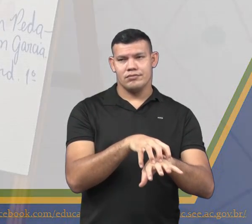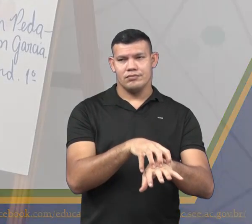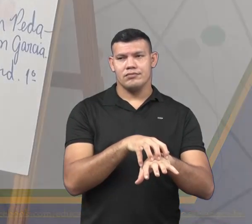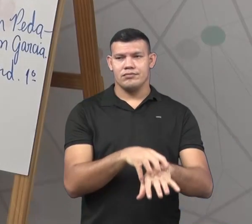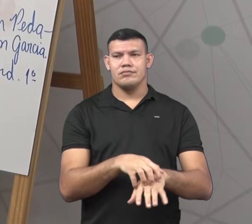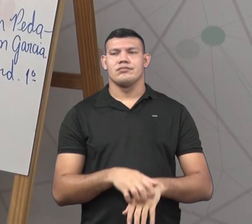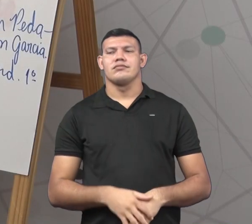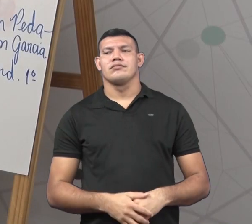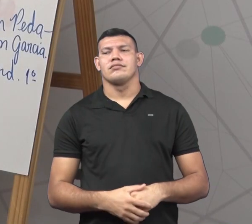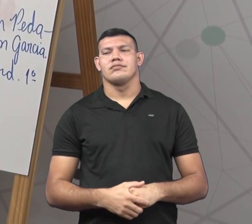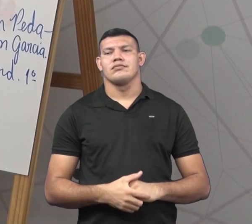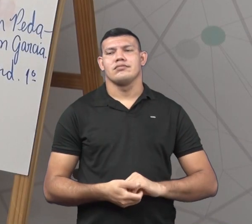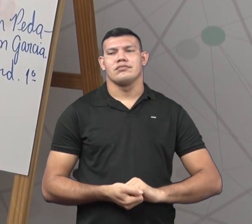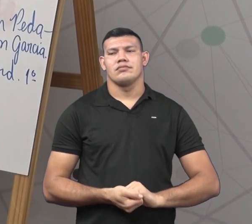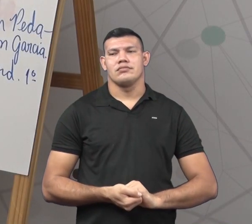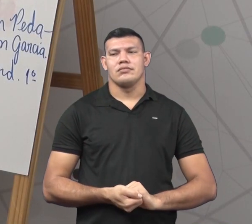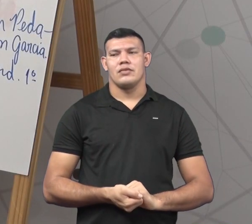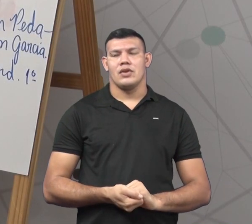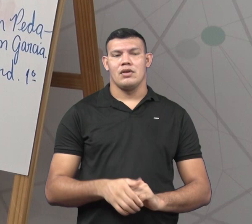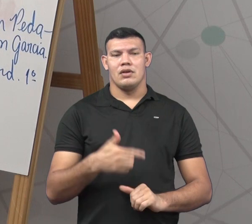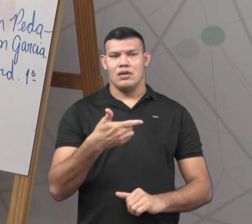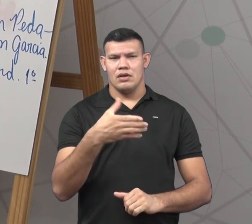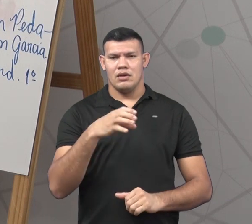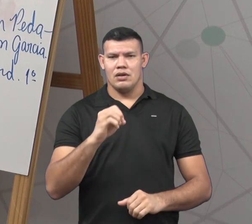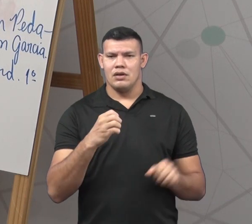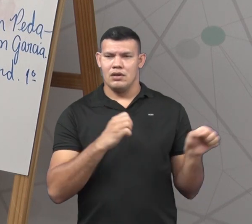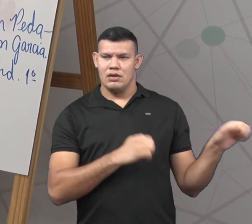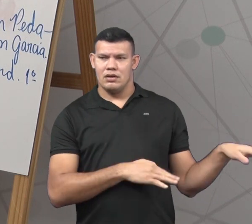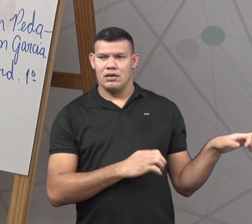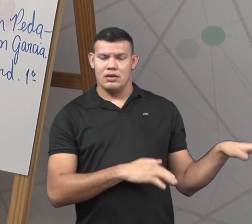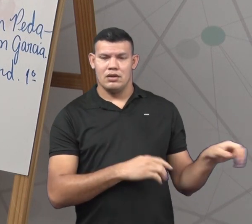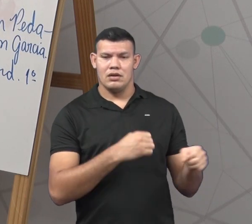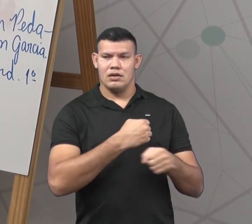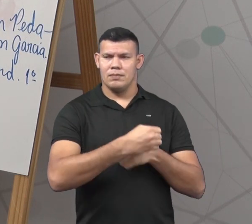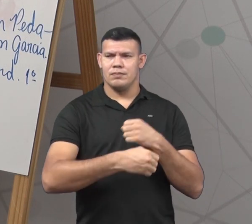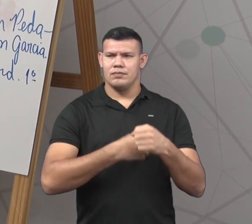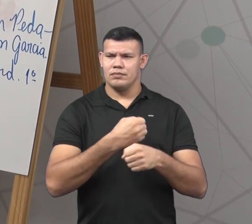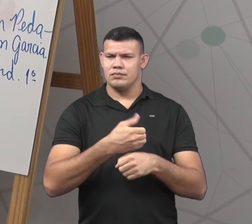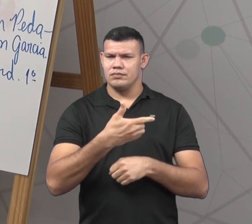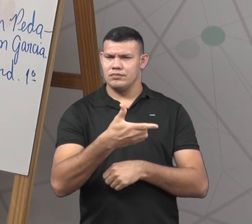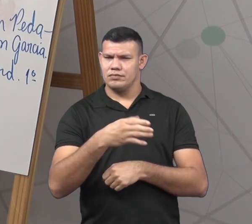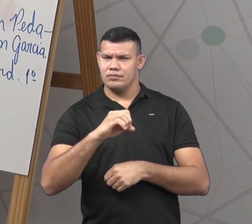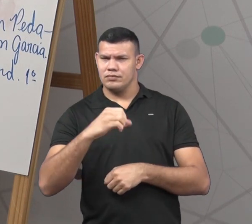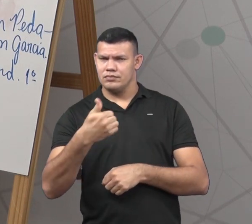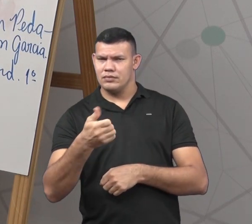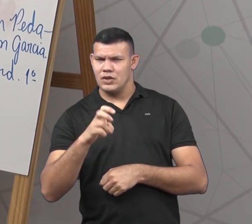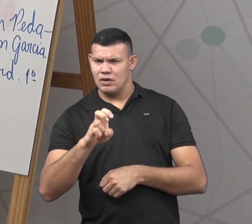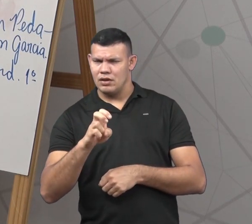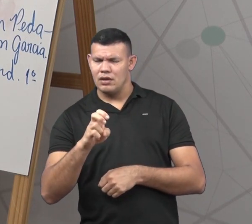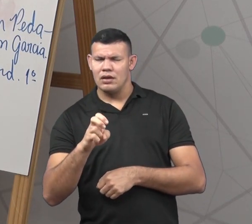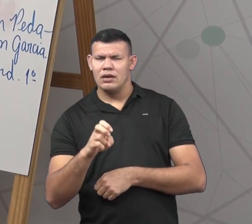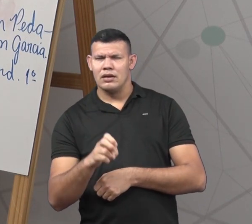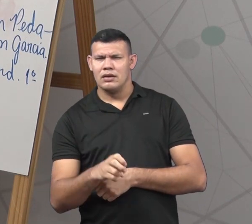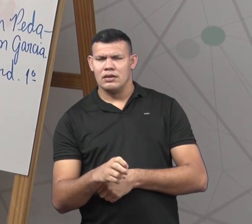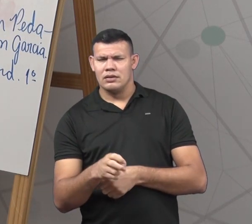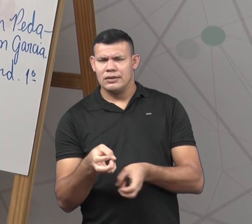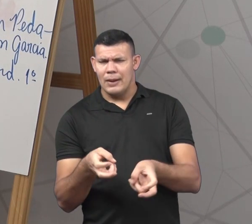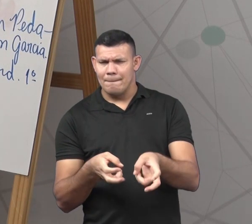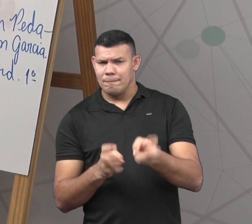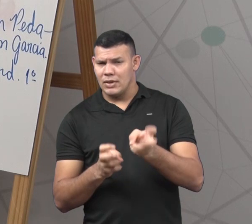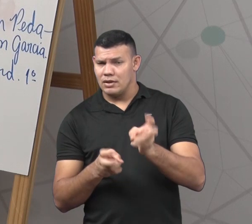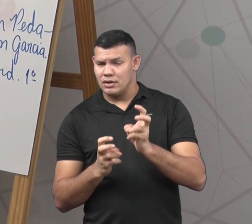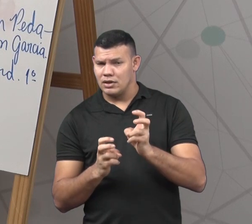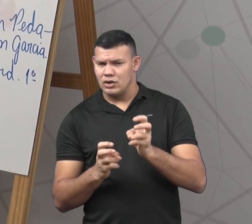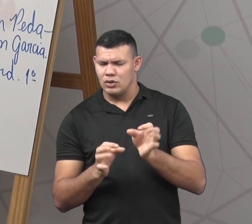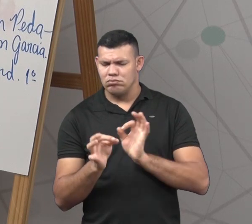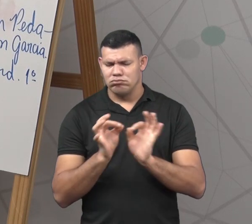2015. Então, vocês viram como é que o João organizou a sua linha do tempo? Ele organizou num texto e lá nós podemos ver